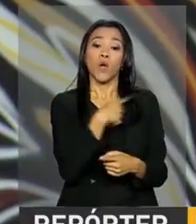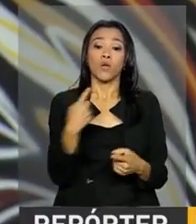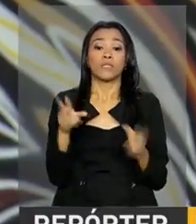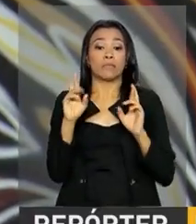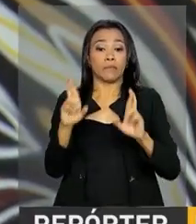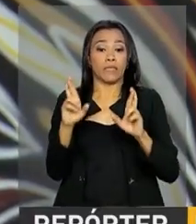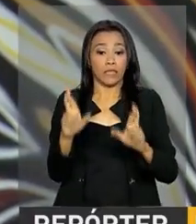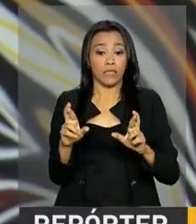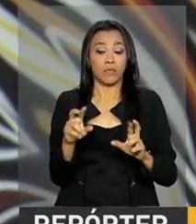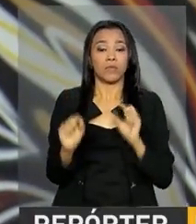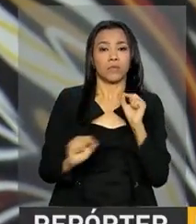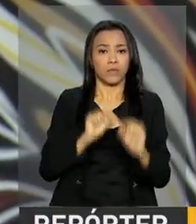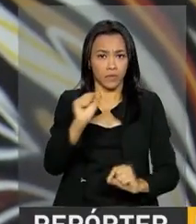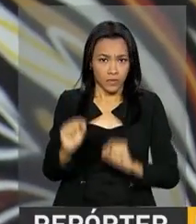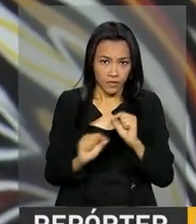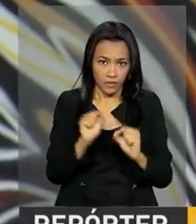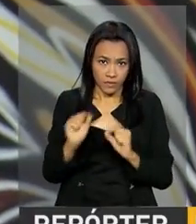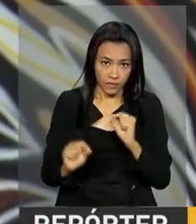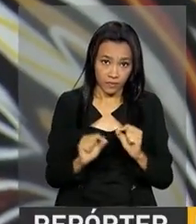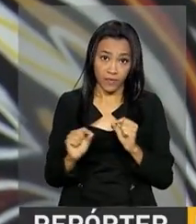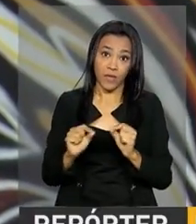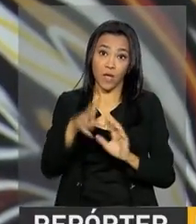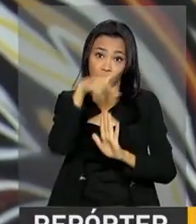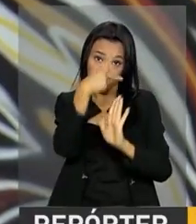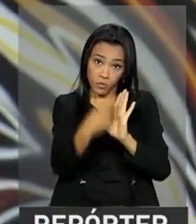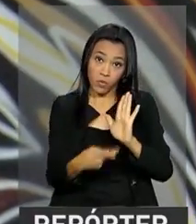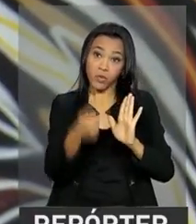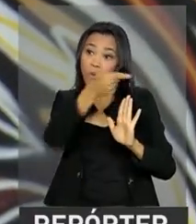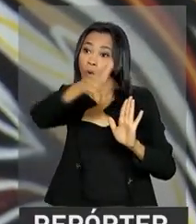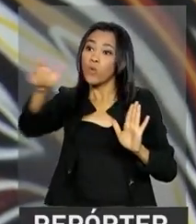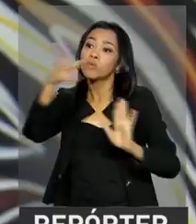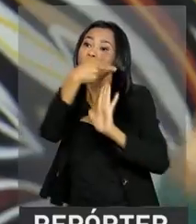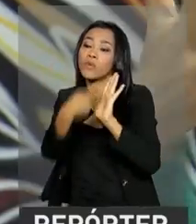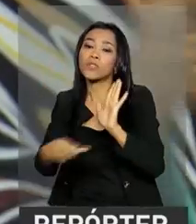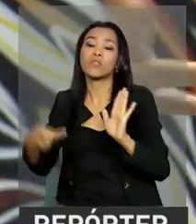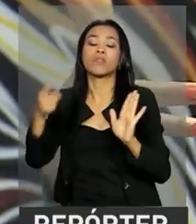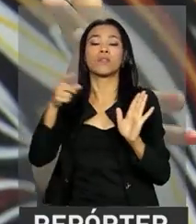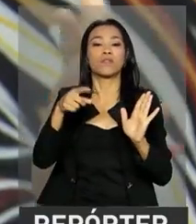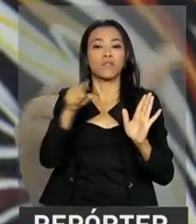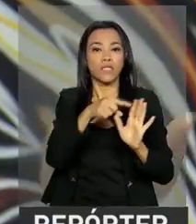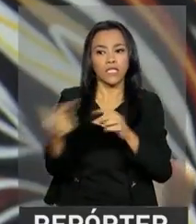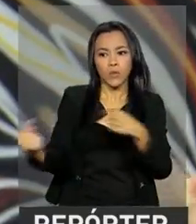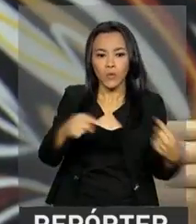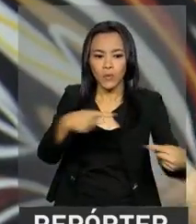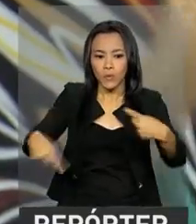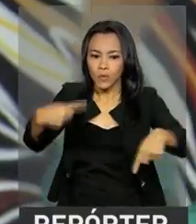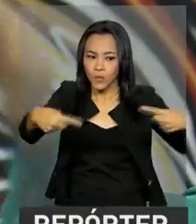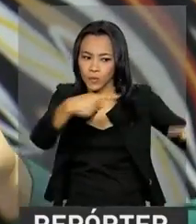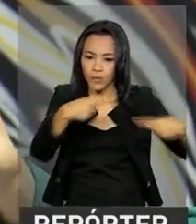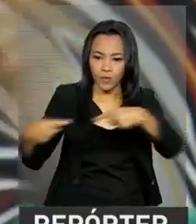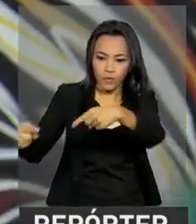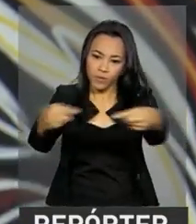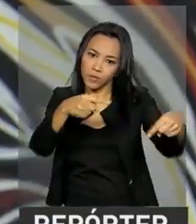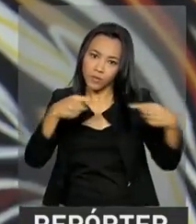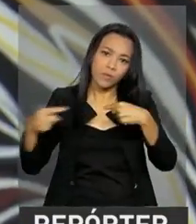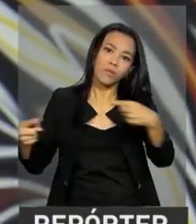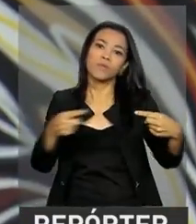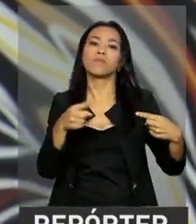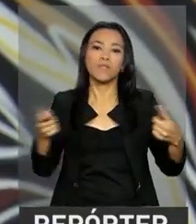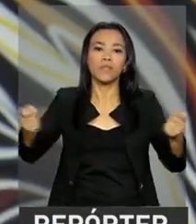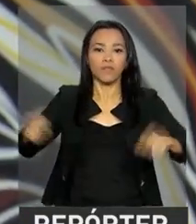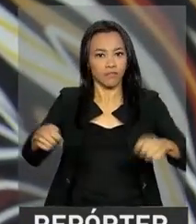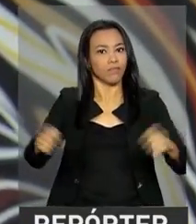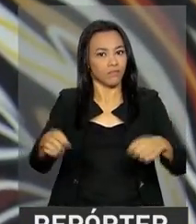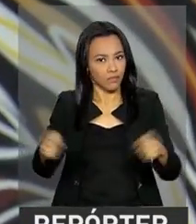uma condições as aos projetos alternativos para que eles compitam entre si mas que eles tenham condição né de